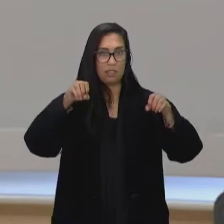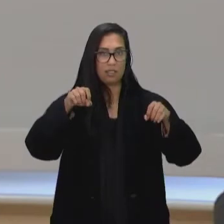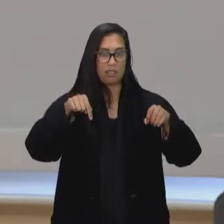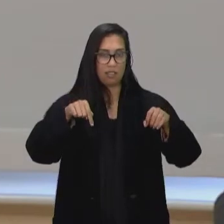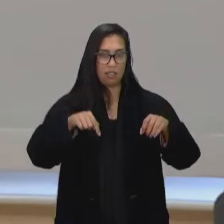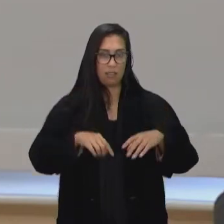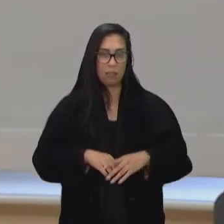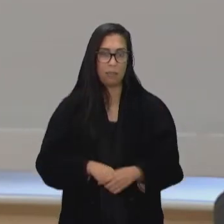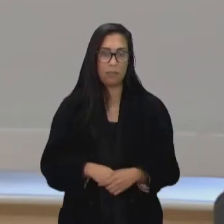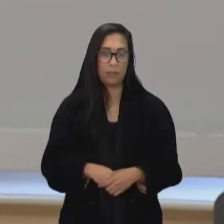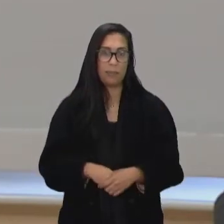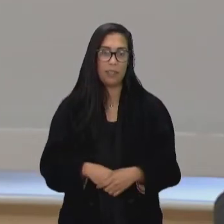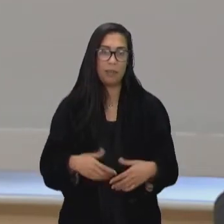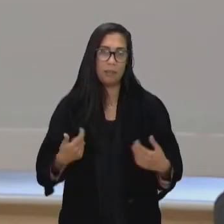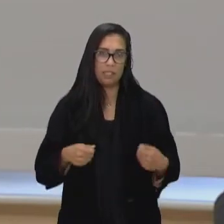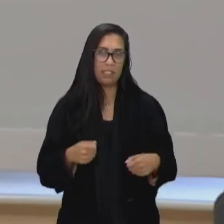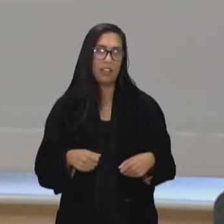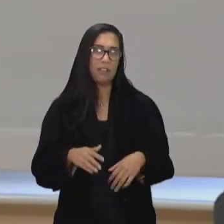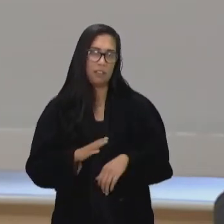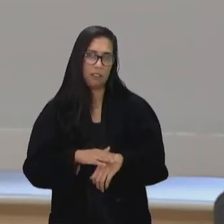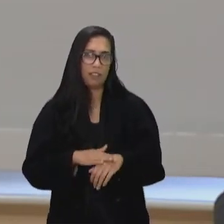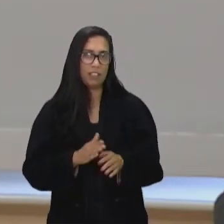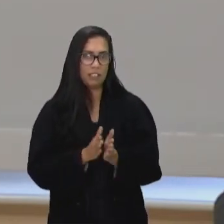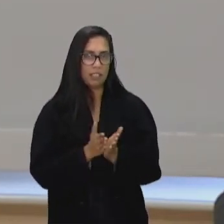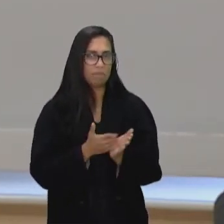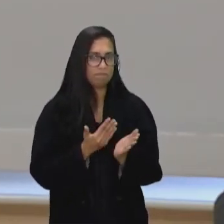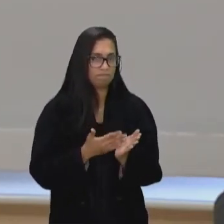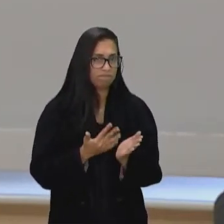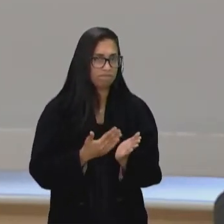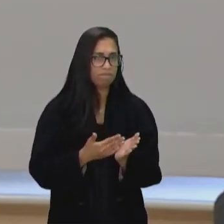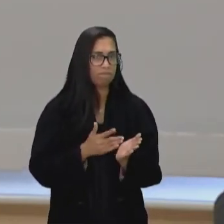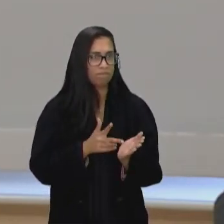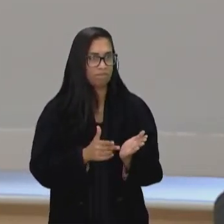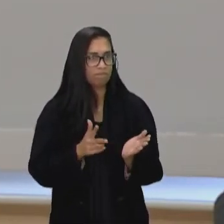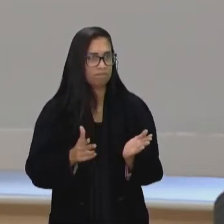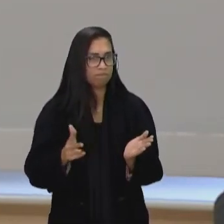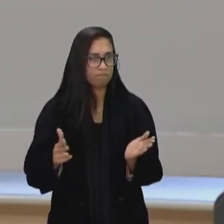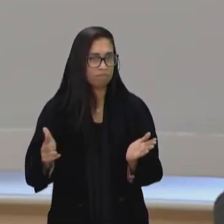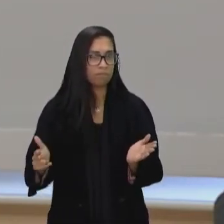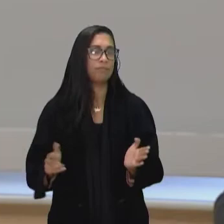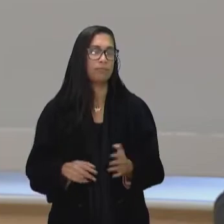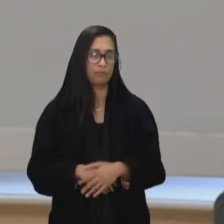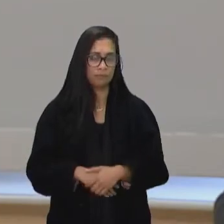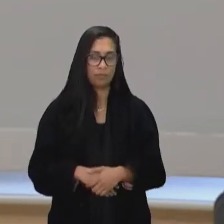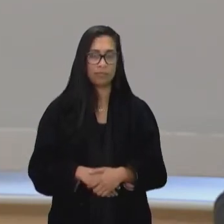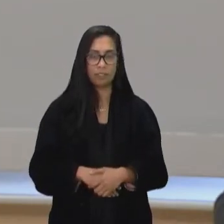fosse várias temporadinhas, vários capítulos, legal. até chegar lá, derrotar a Imperatriz e tal. Legal. Então tinha um